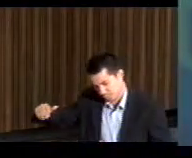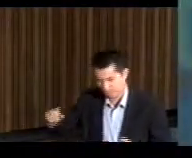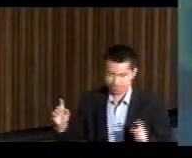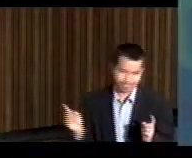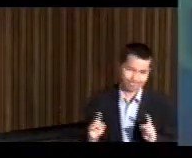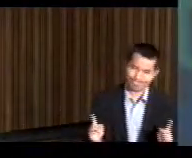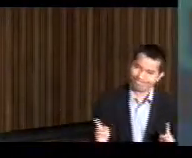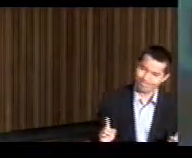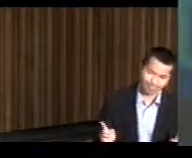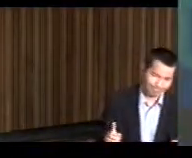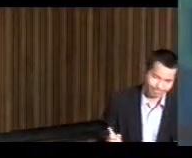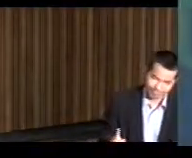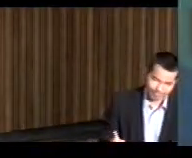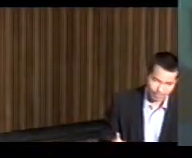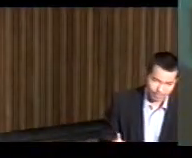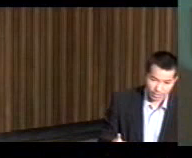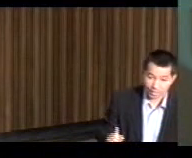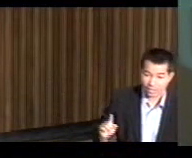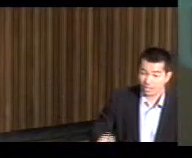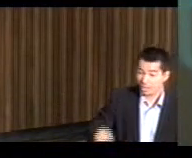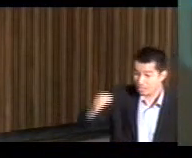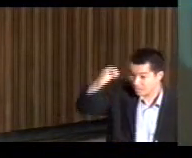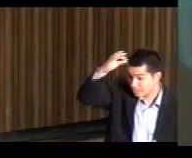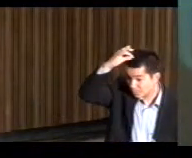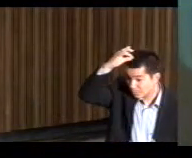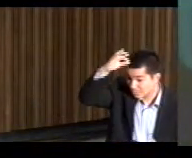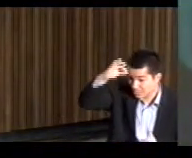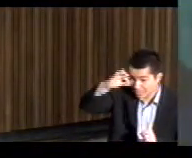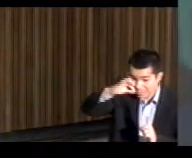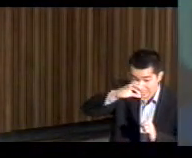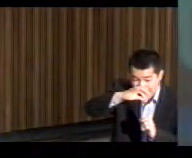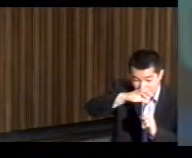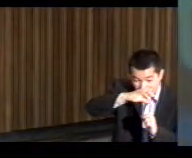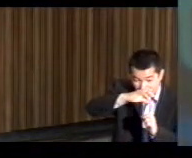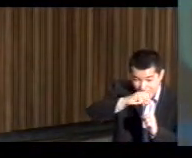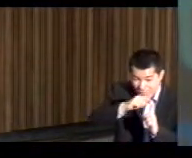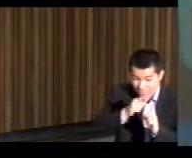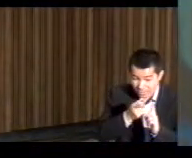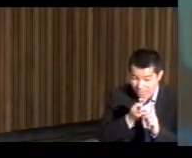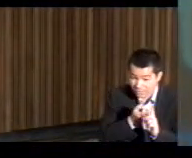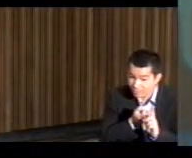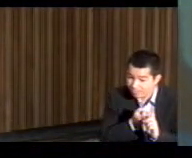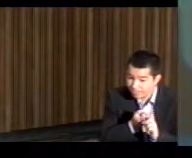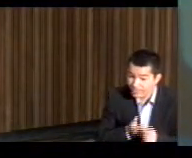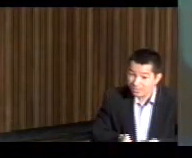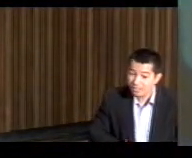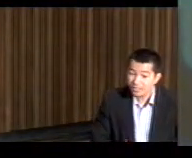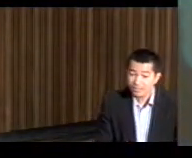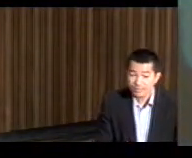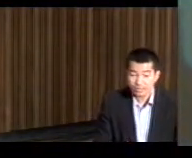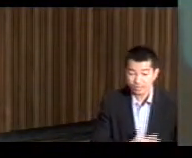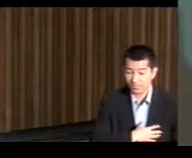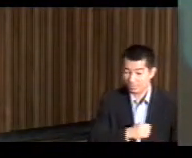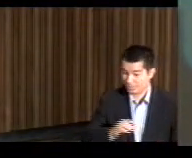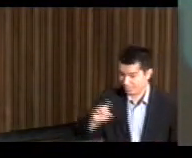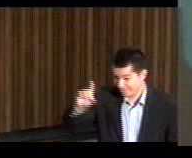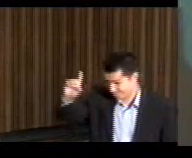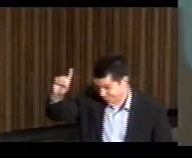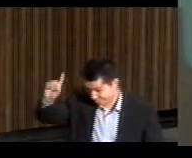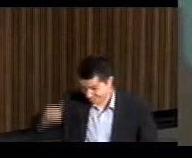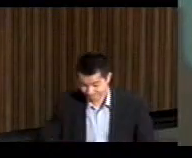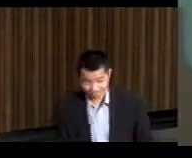criticando o cristianismo dizem isso, mas porque Deus fez gerar e nascer,